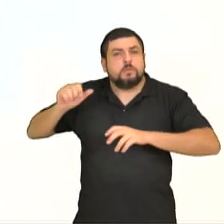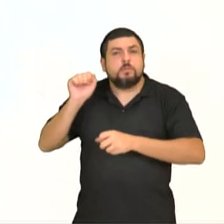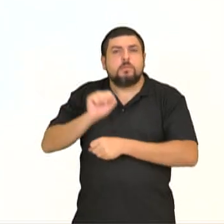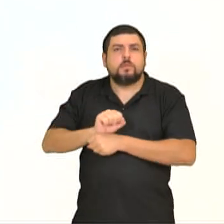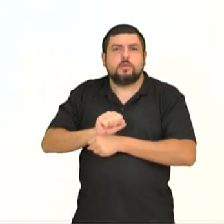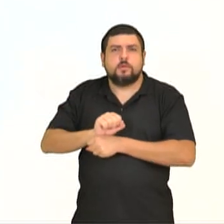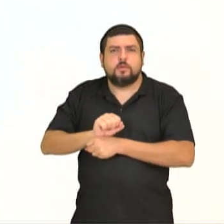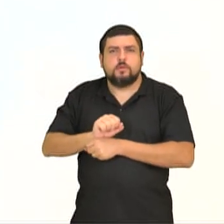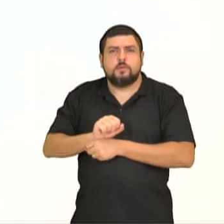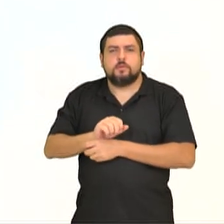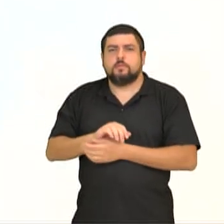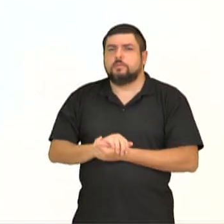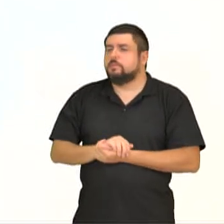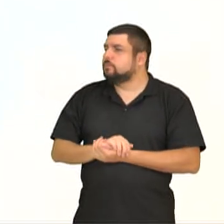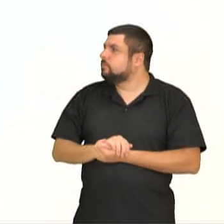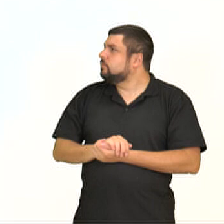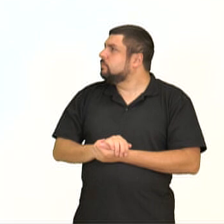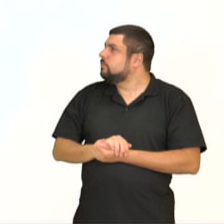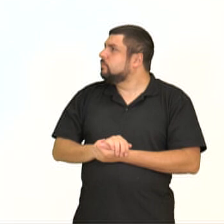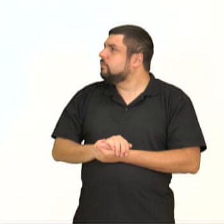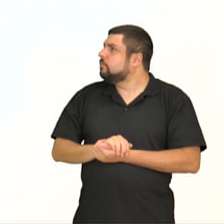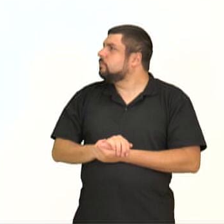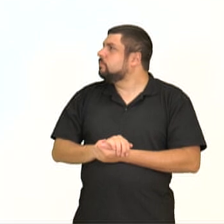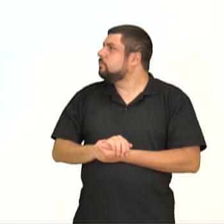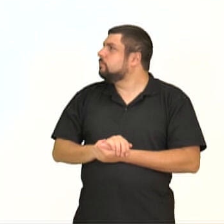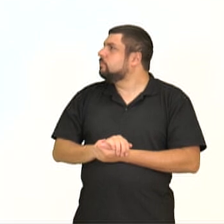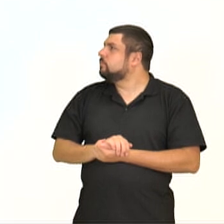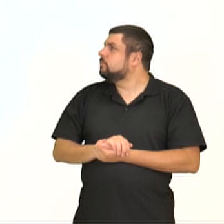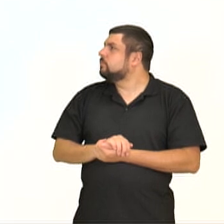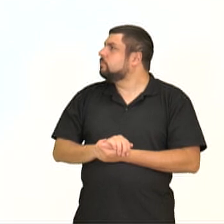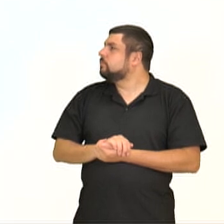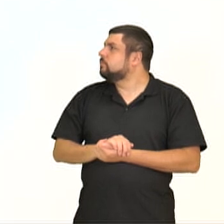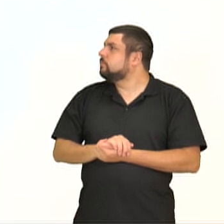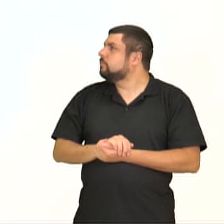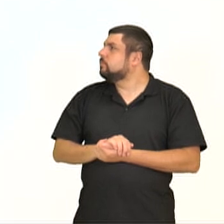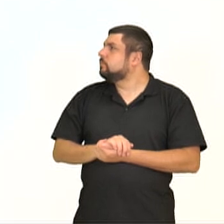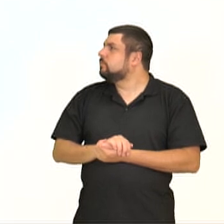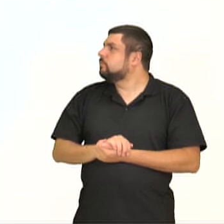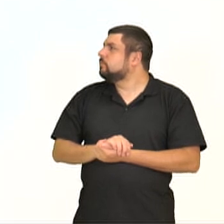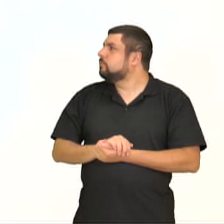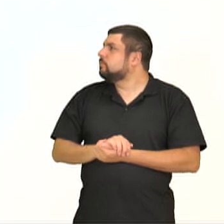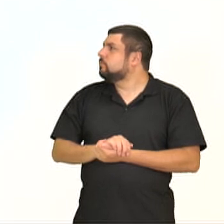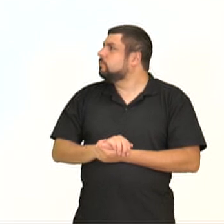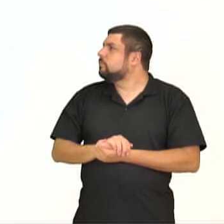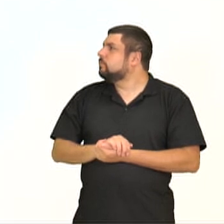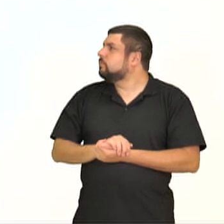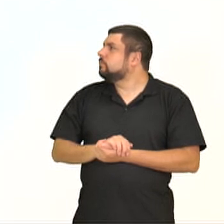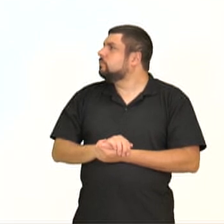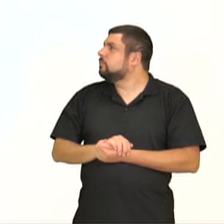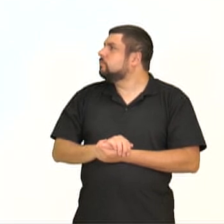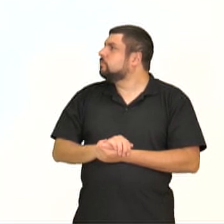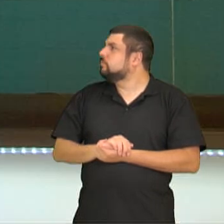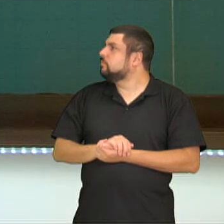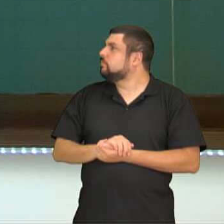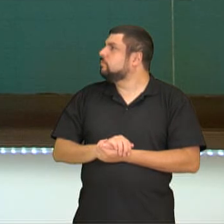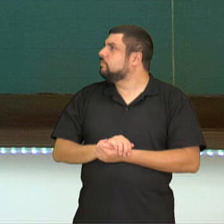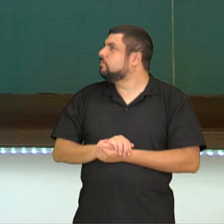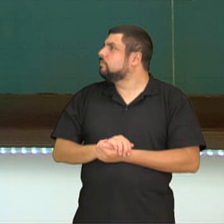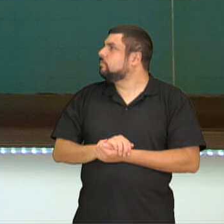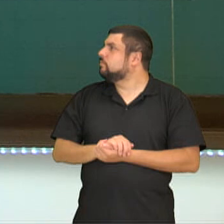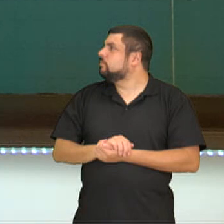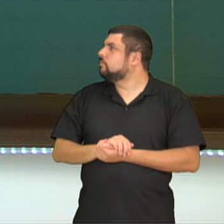luta. Chave de braço, chave de perna, então são vários movimentos que a gente encontra dentro do